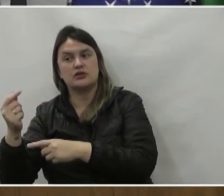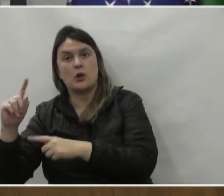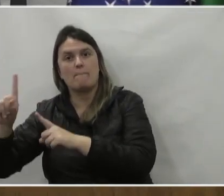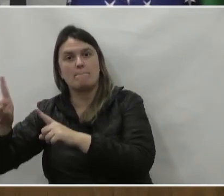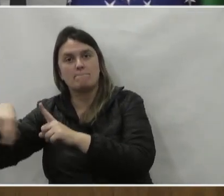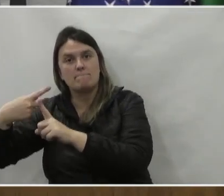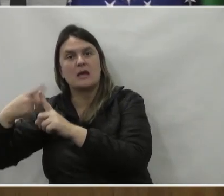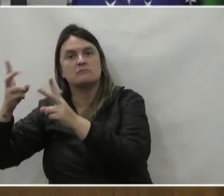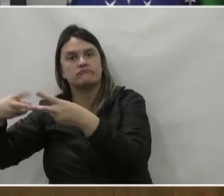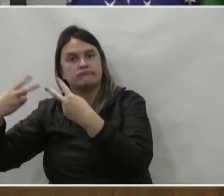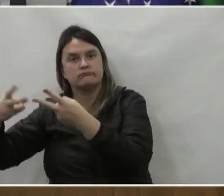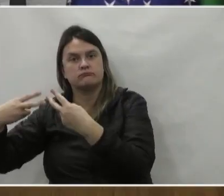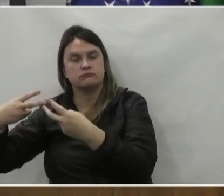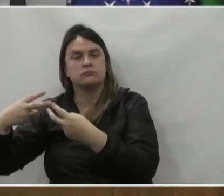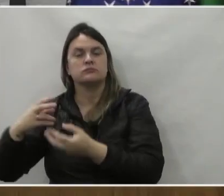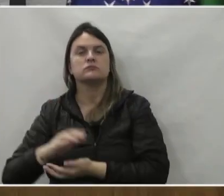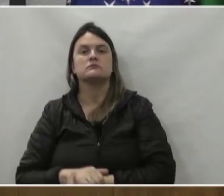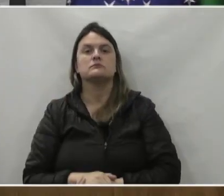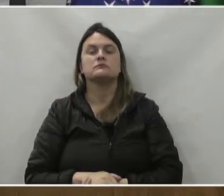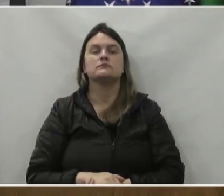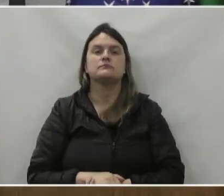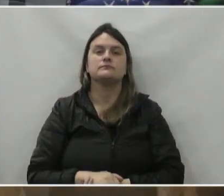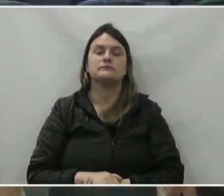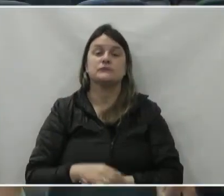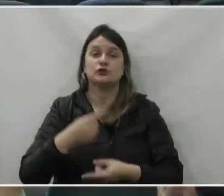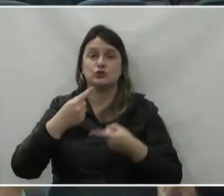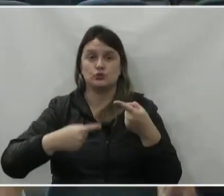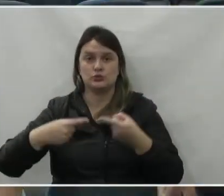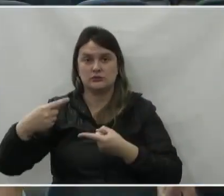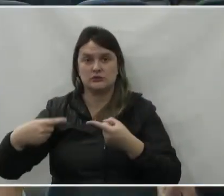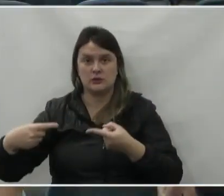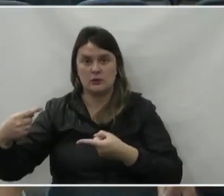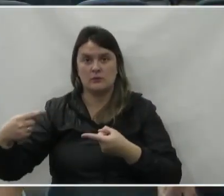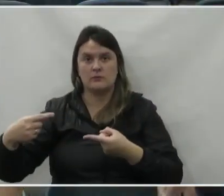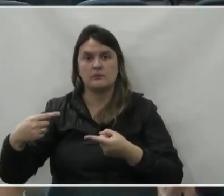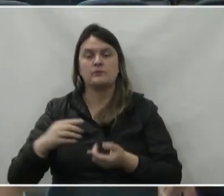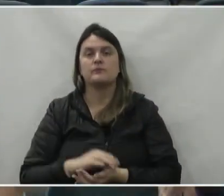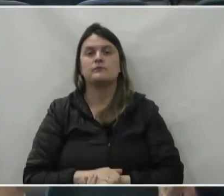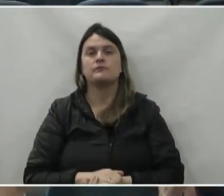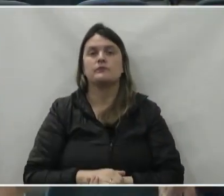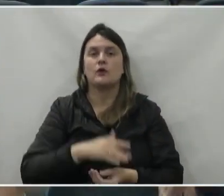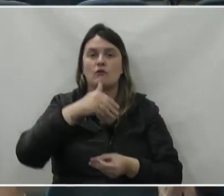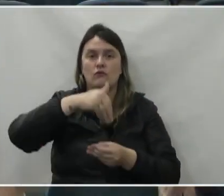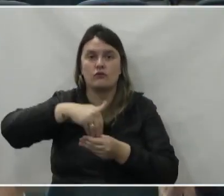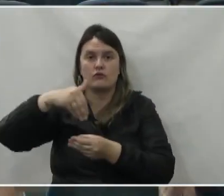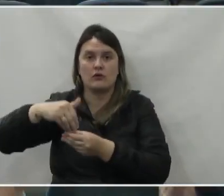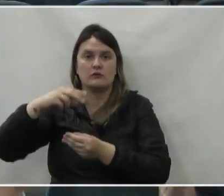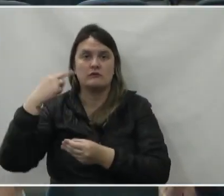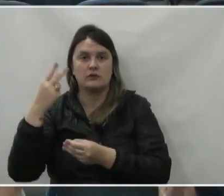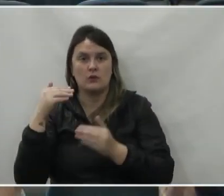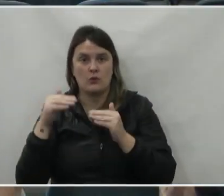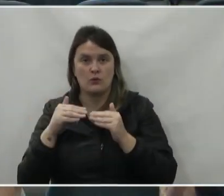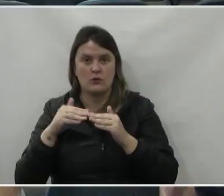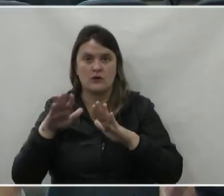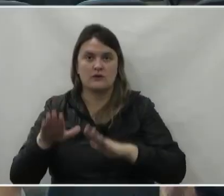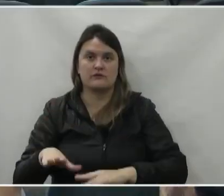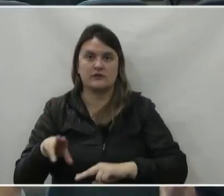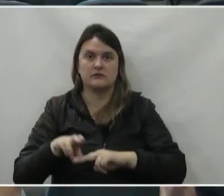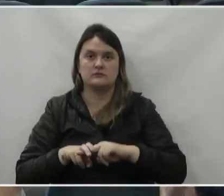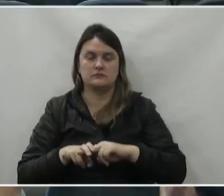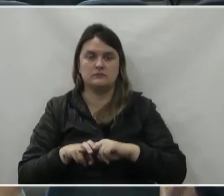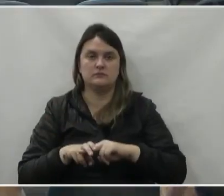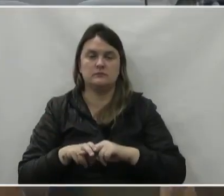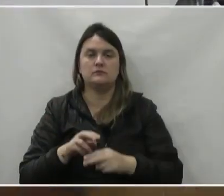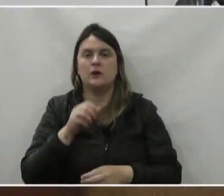superávit financeiro na respectiva fonte. Em discussão? Em votação, senhores vereadores que aprovam, permaneçam como estão.